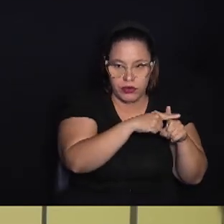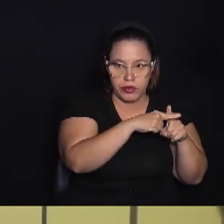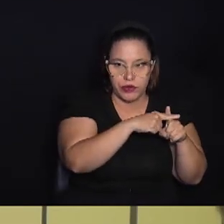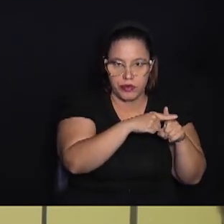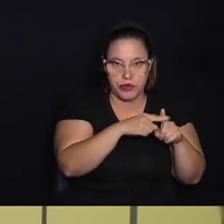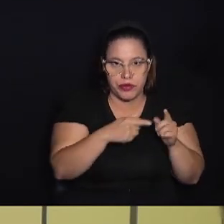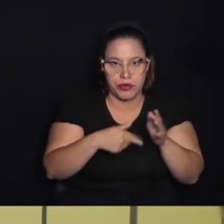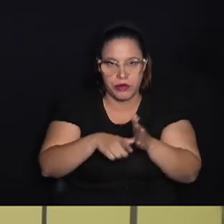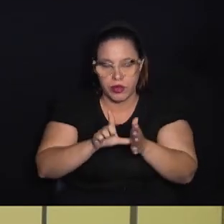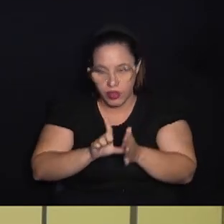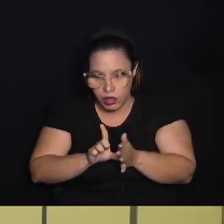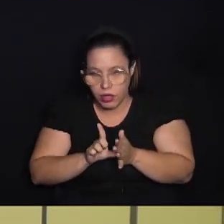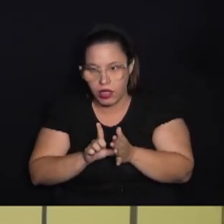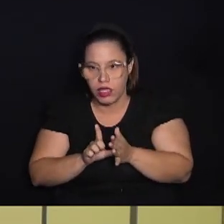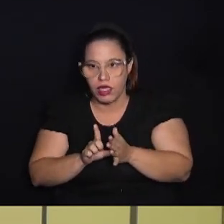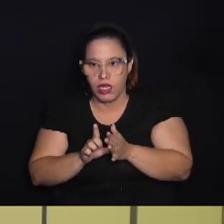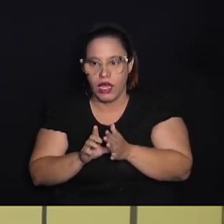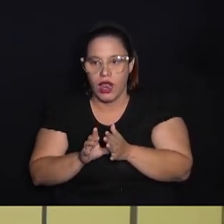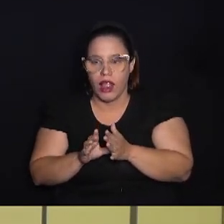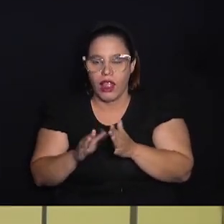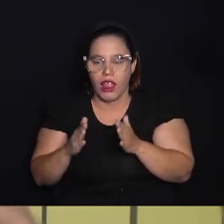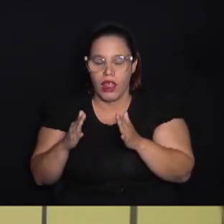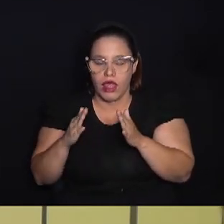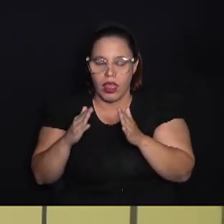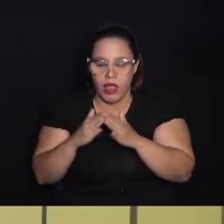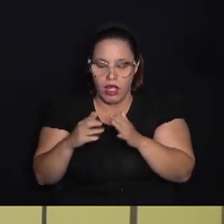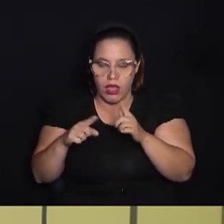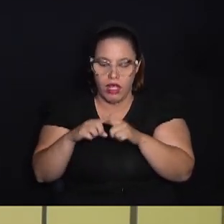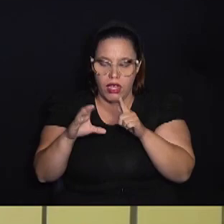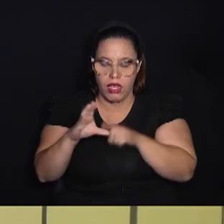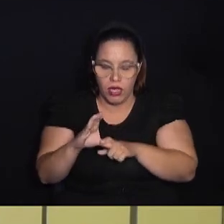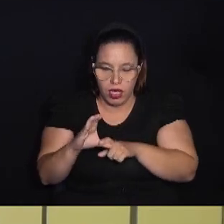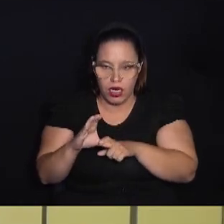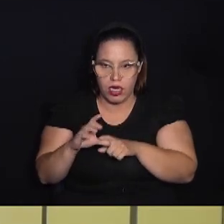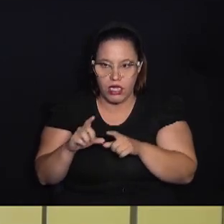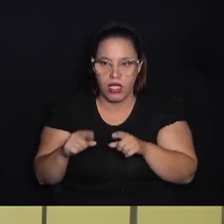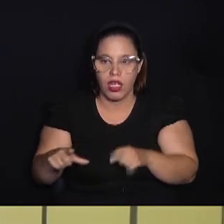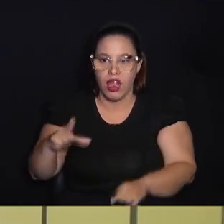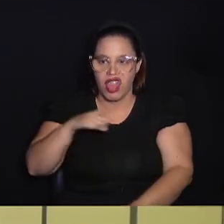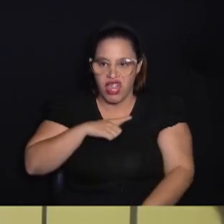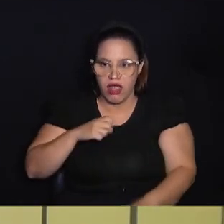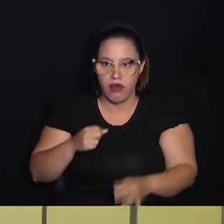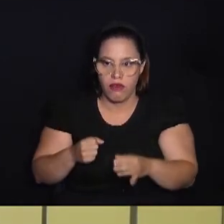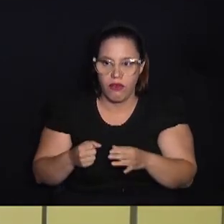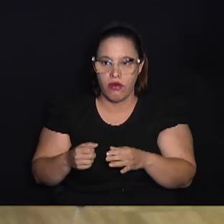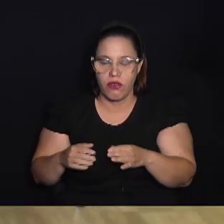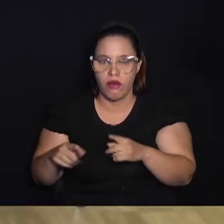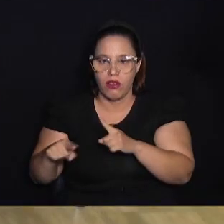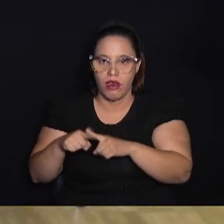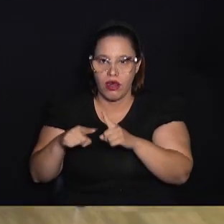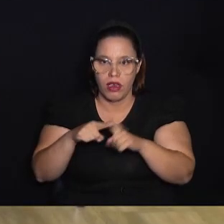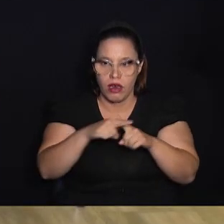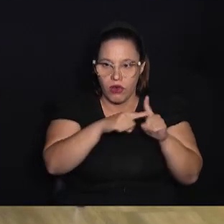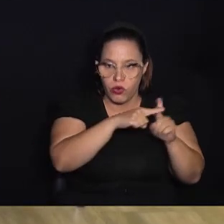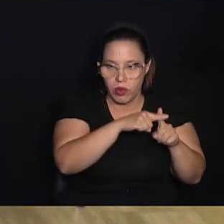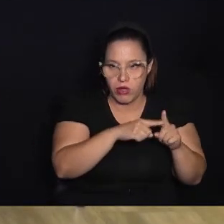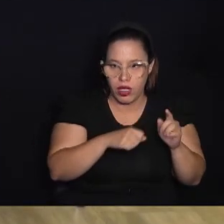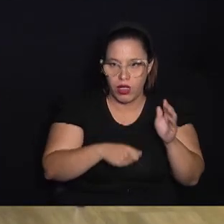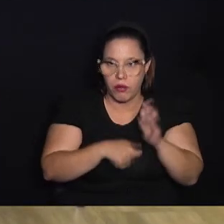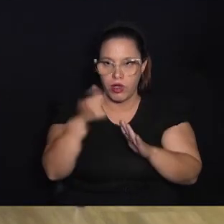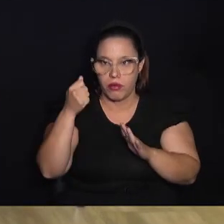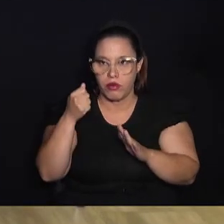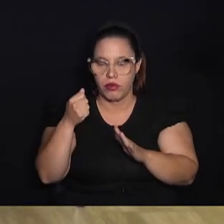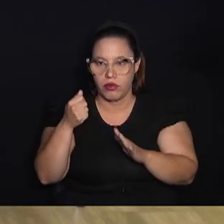se ter a igreja para fazer a primeira missa se teve o cemitério para fazer o c Camp é cemitério antes de ser cidade o registro